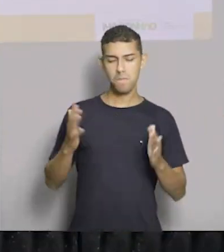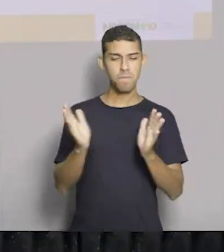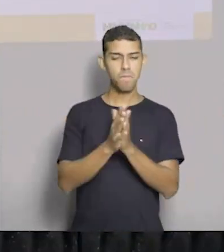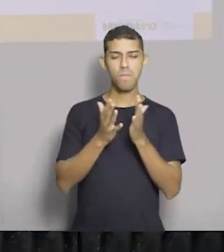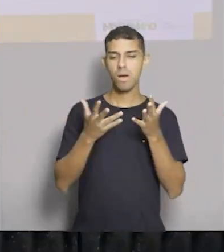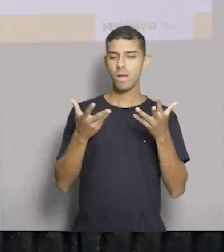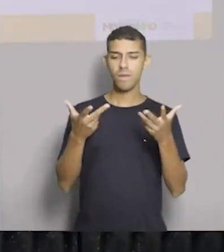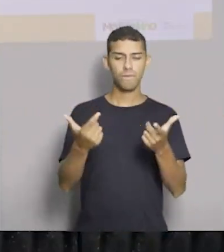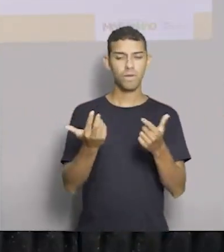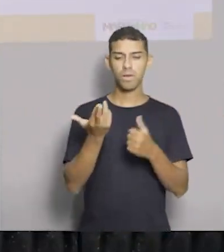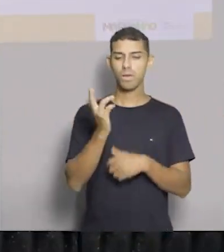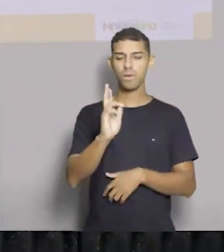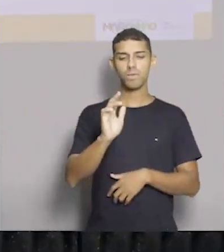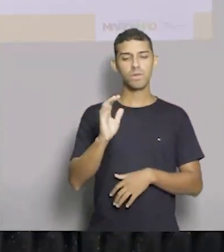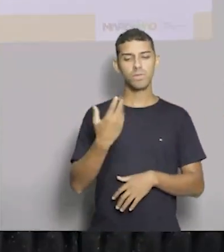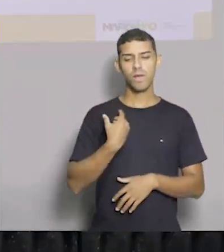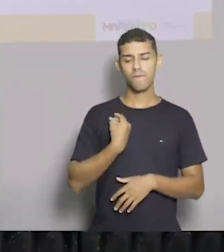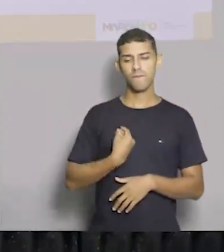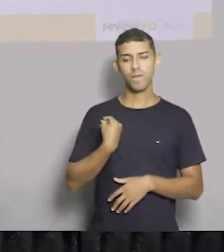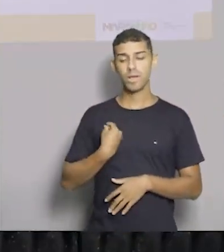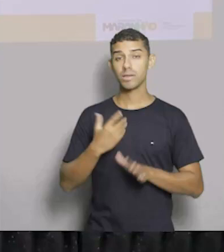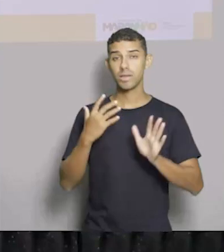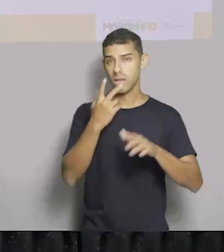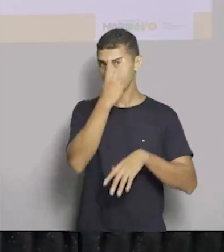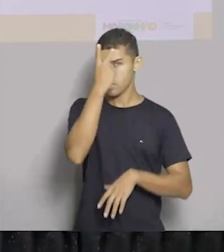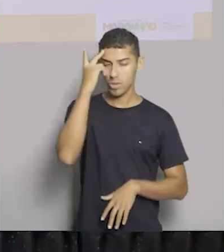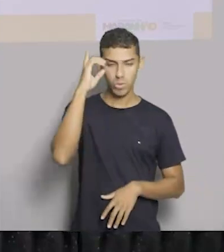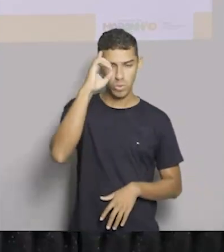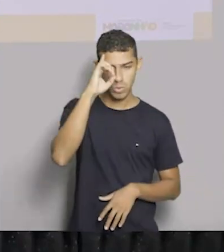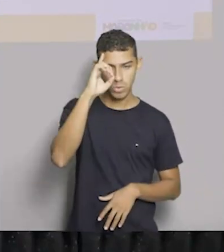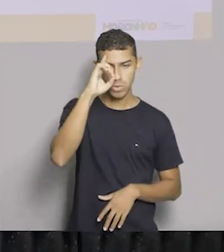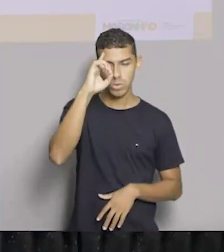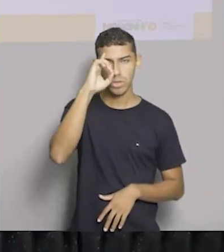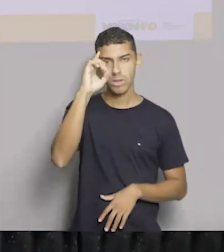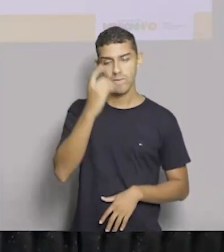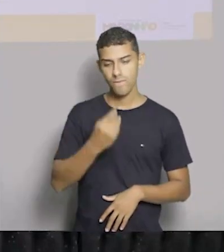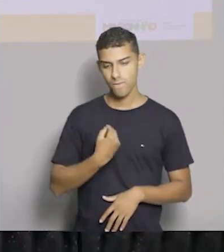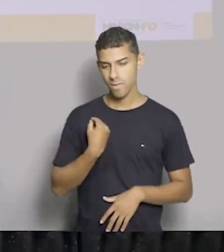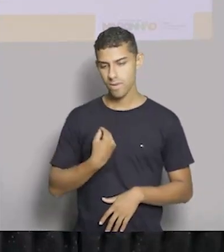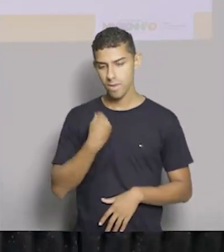representa uma realidade, e a pessoa no seu cotidiano vivencia